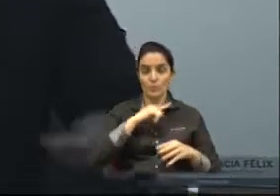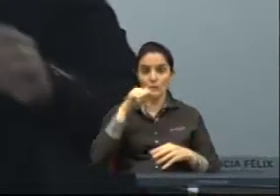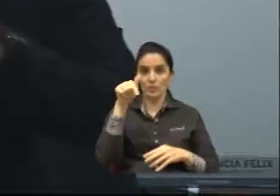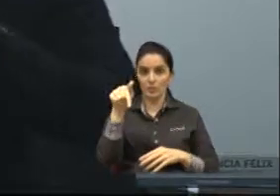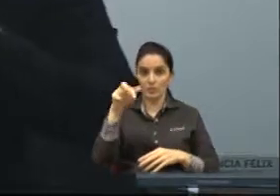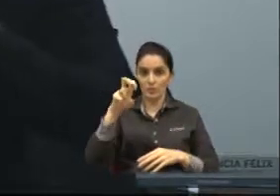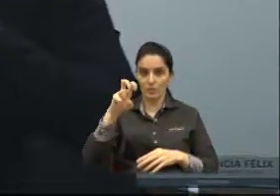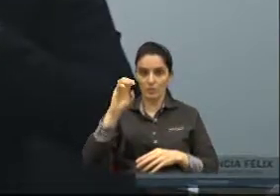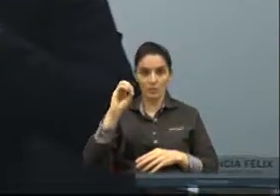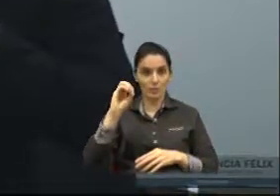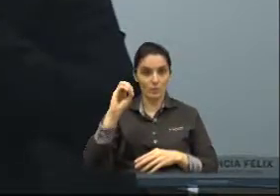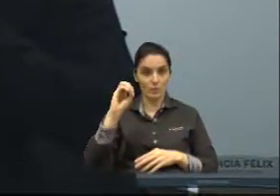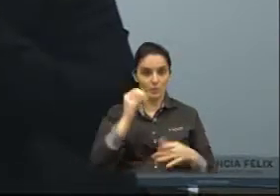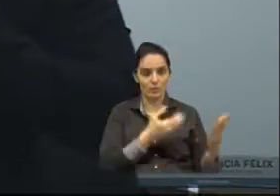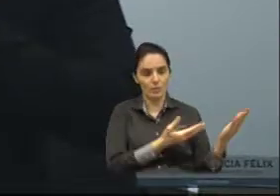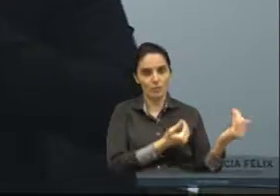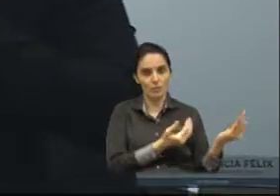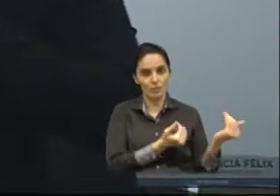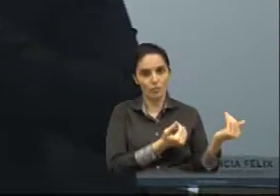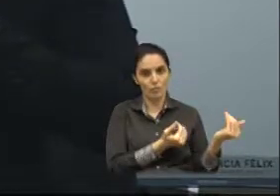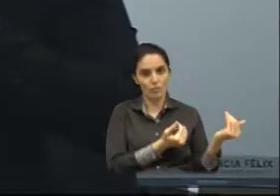750 jovens e adolescentes,